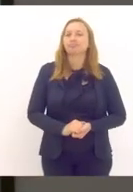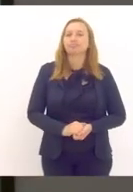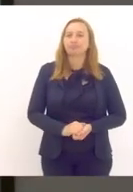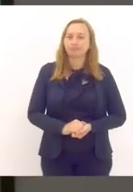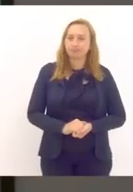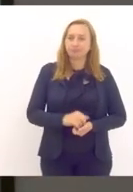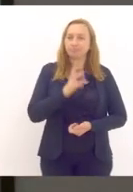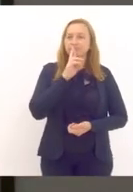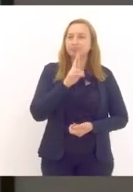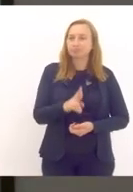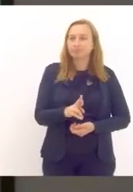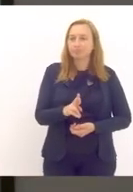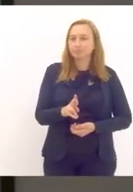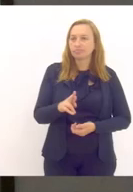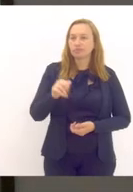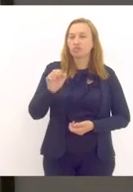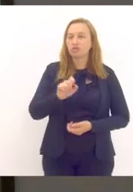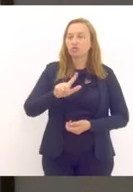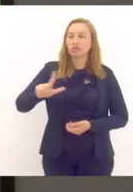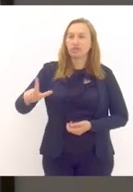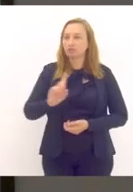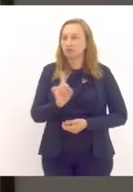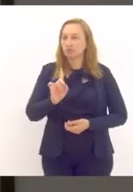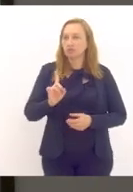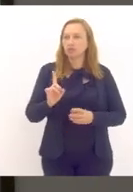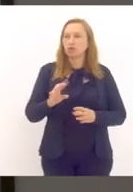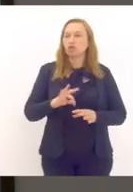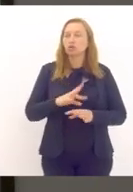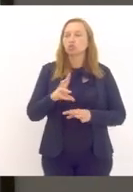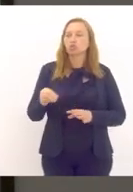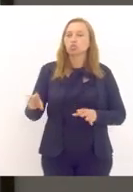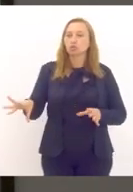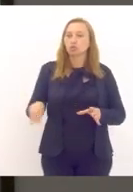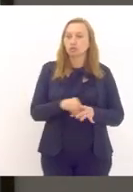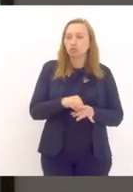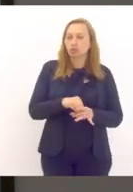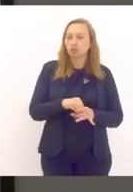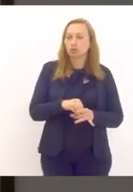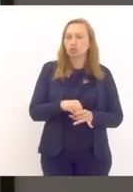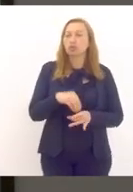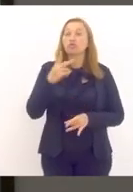O resultado nominal, não. O resultado nominal entra tudo. Ou seja, o que eu